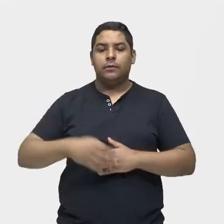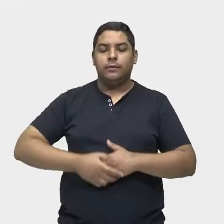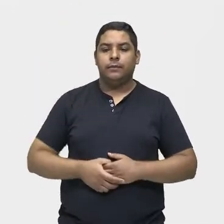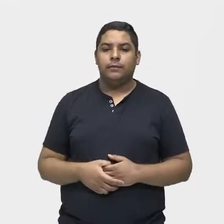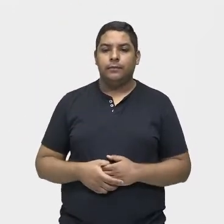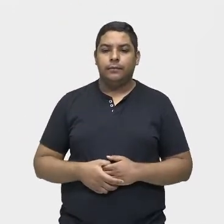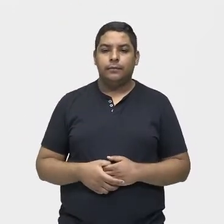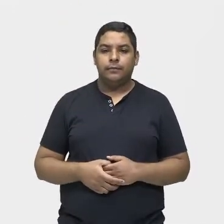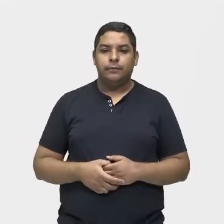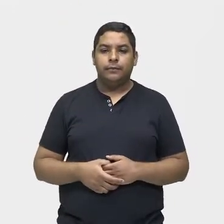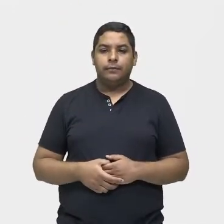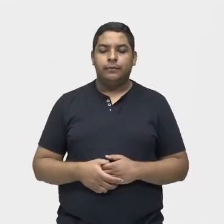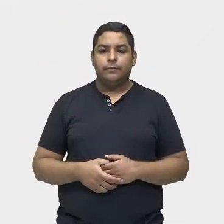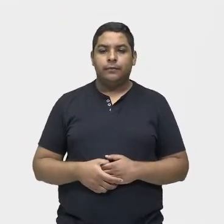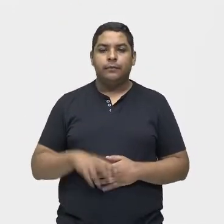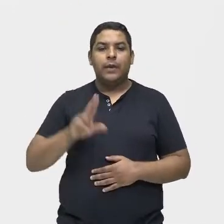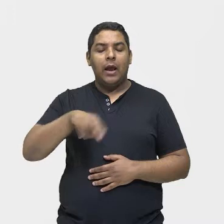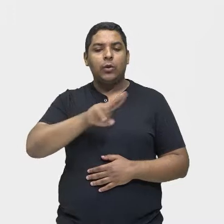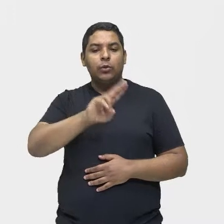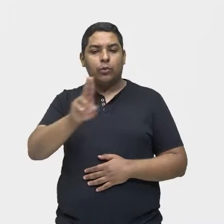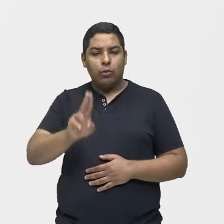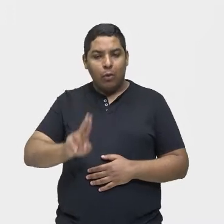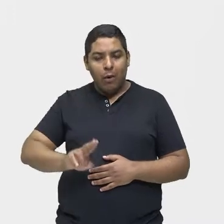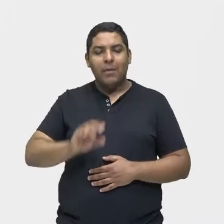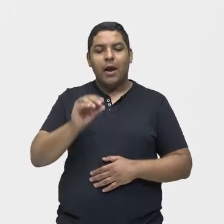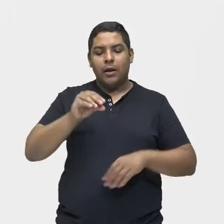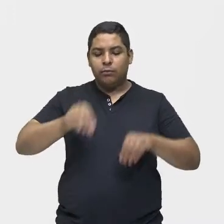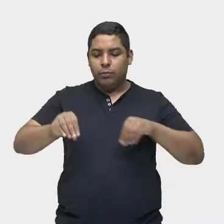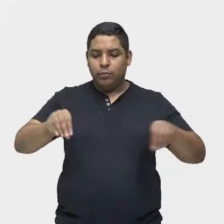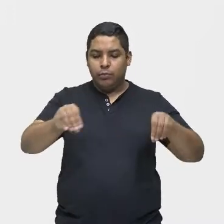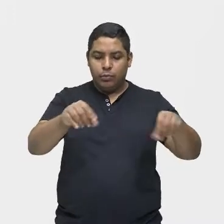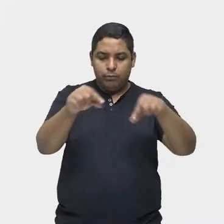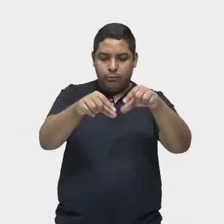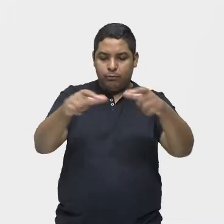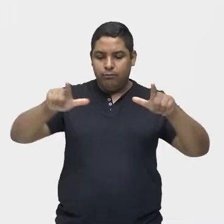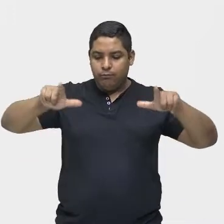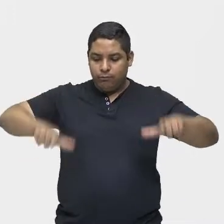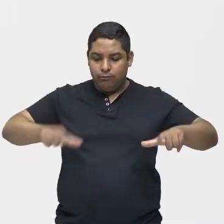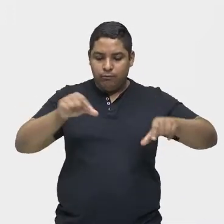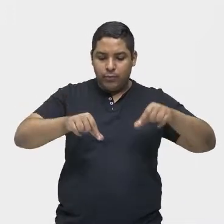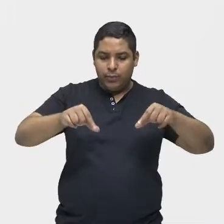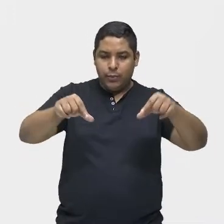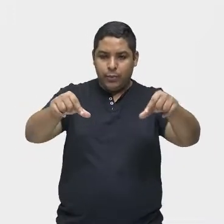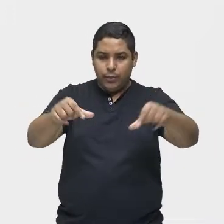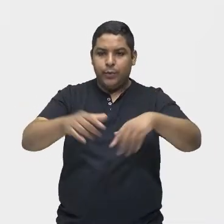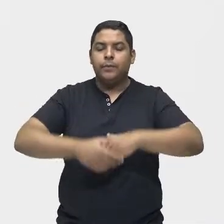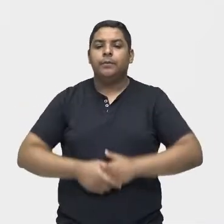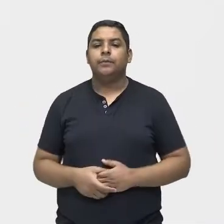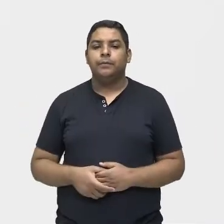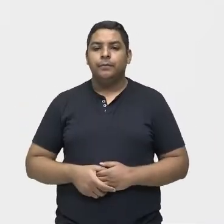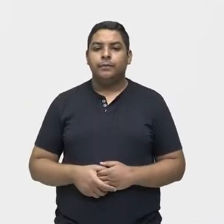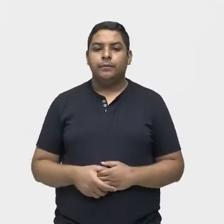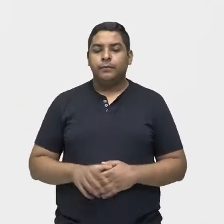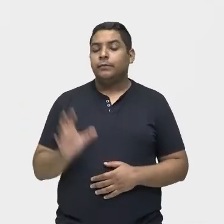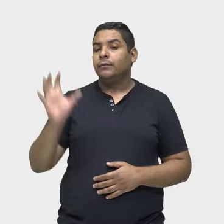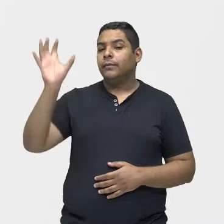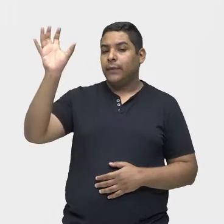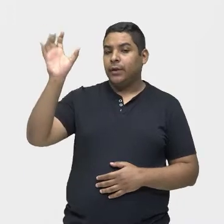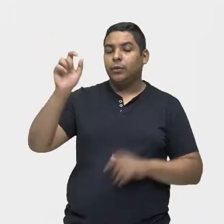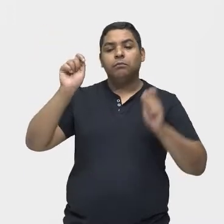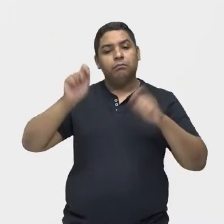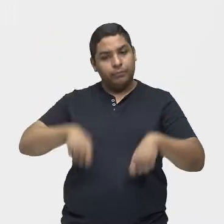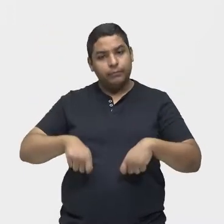denomina cada uma dessas casas. Então vamos ver a movimentação da torre, que está na casa A1. A torre pode se